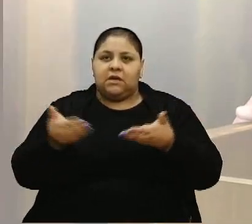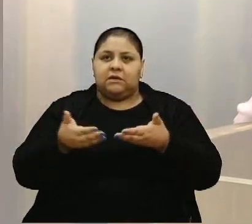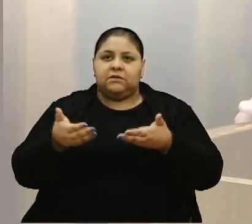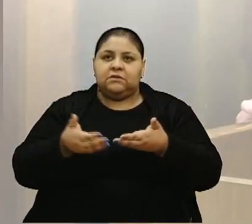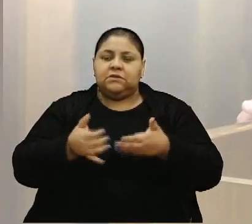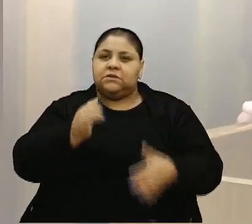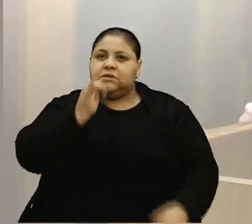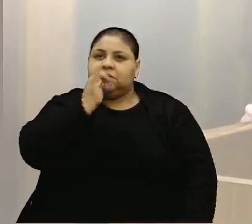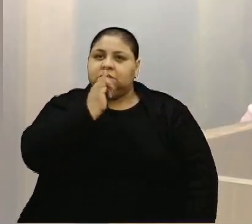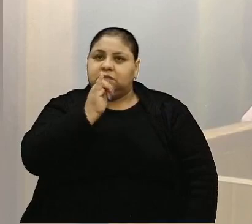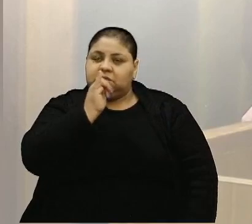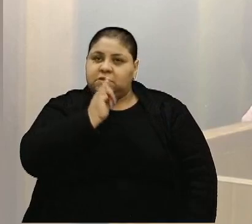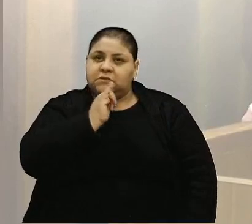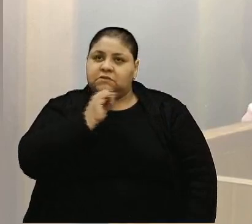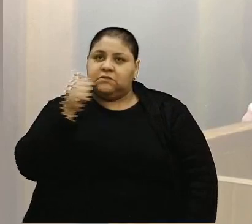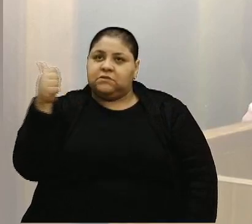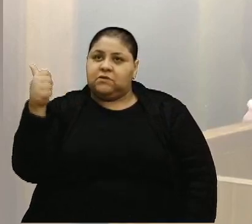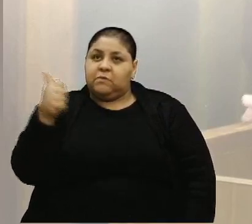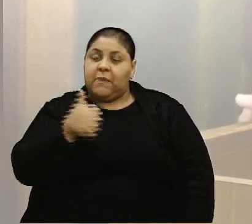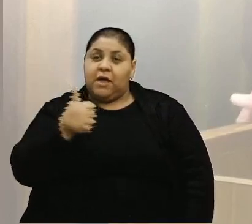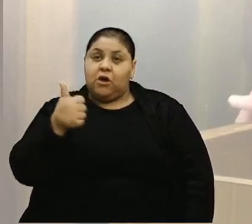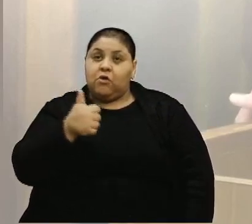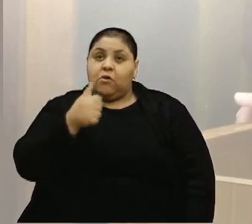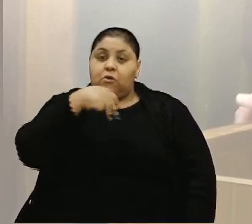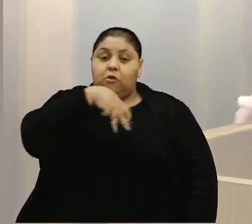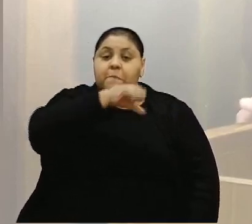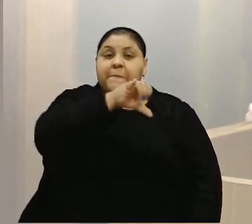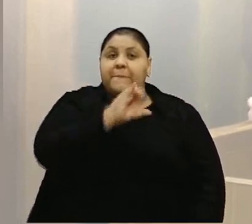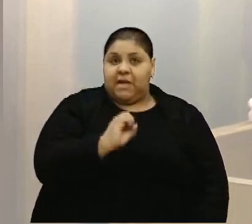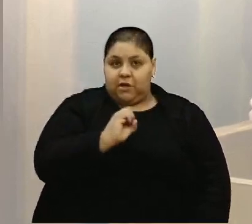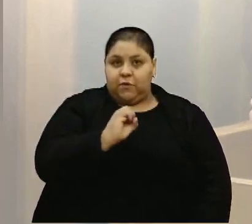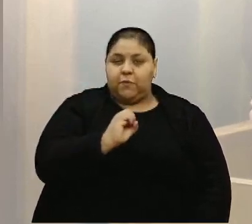exemplo, a questão do 1º de maio. O bairro 1º de